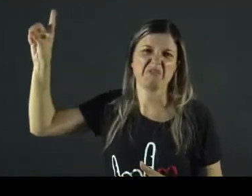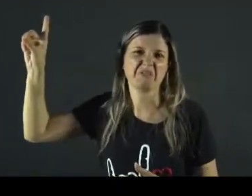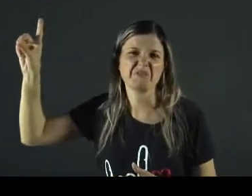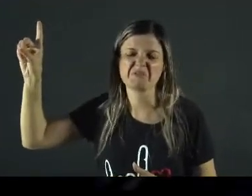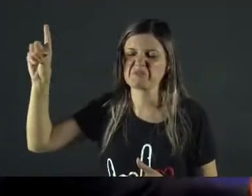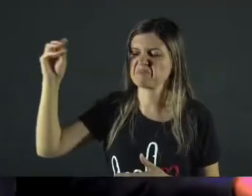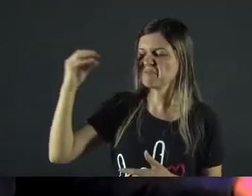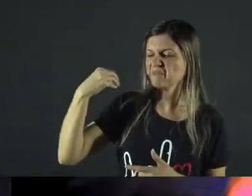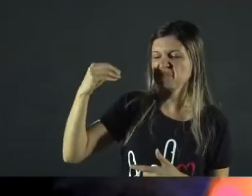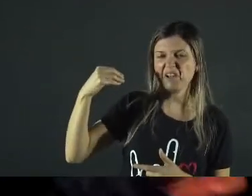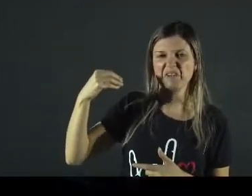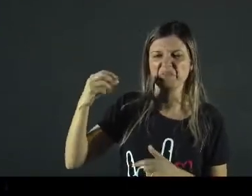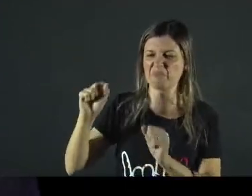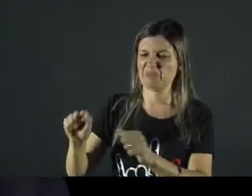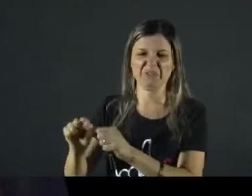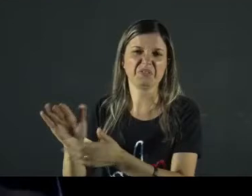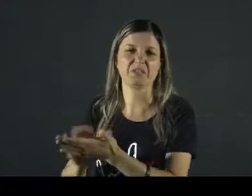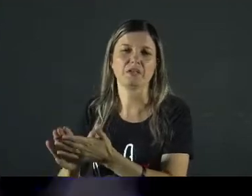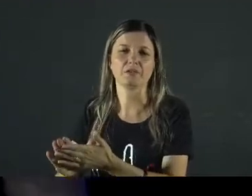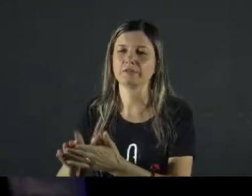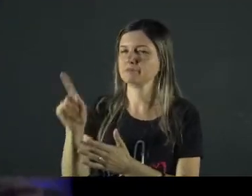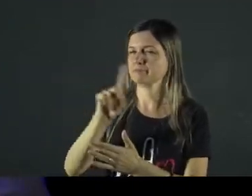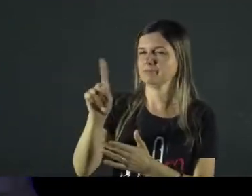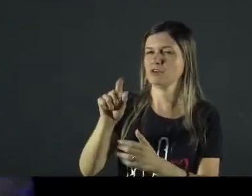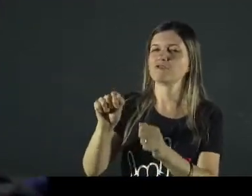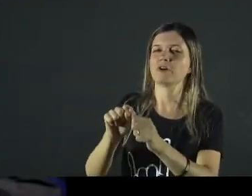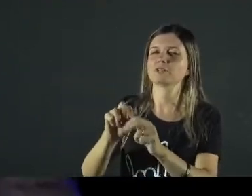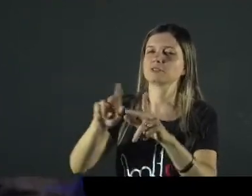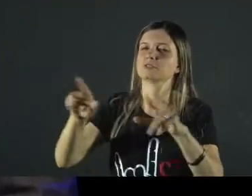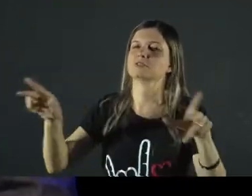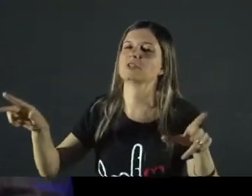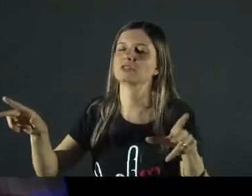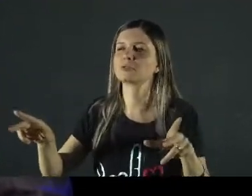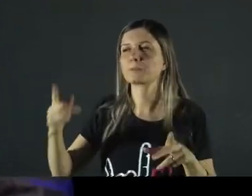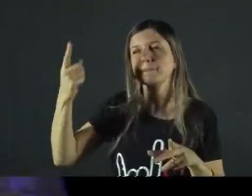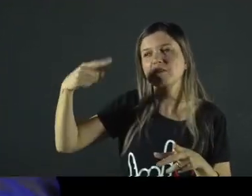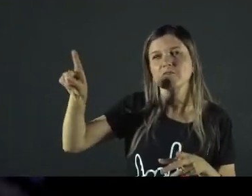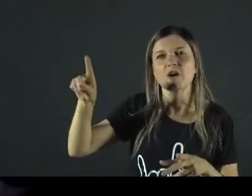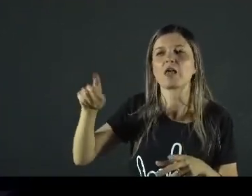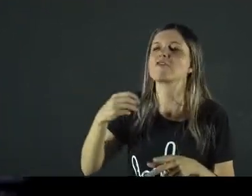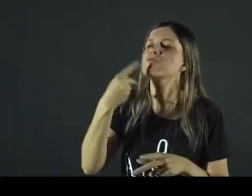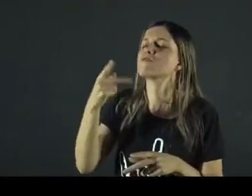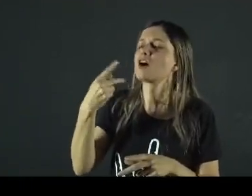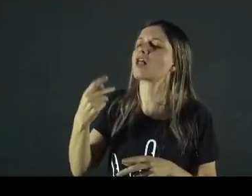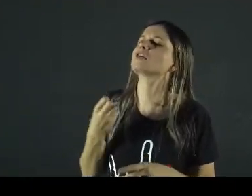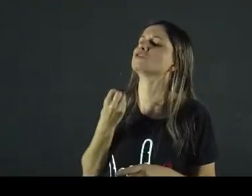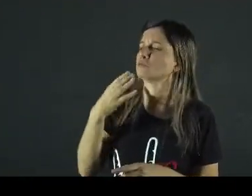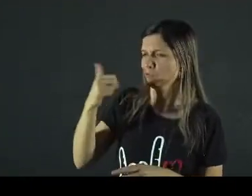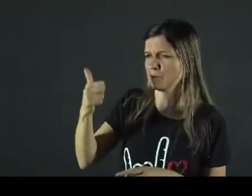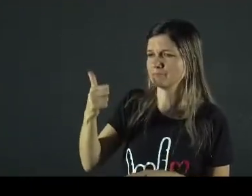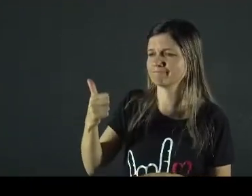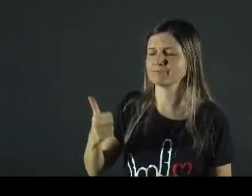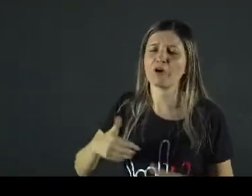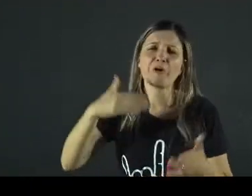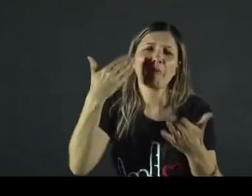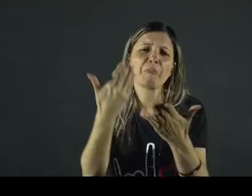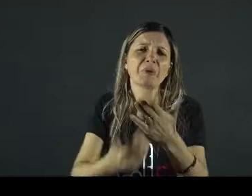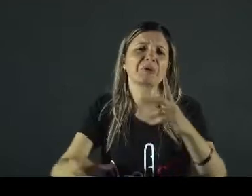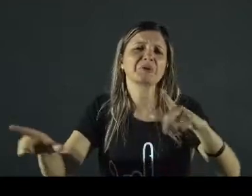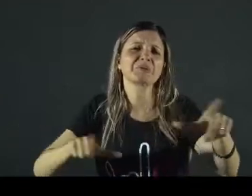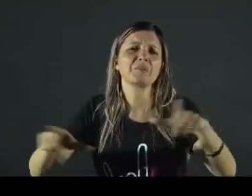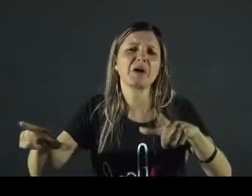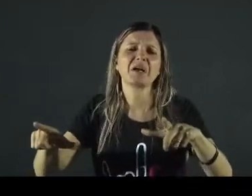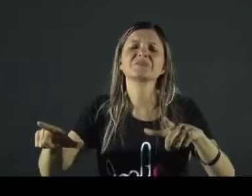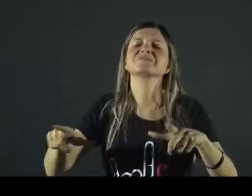Não conte derrota, conte vitória, faça igual essa mulher. Vai, tudo bem. Perdeu o emprego, querido?